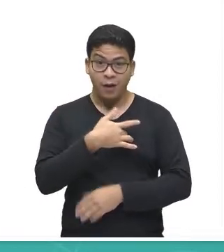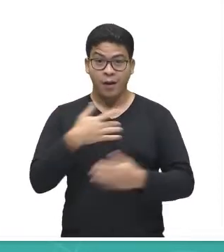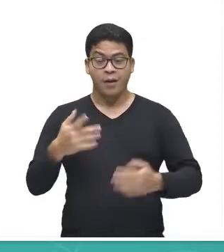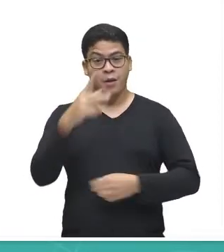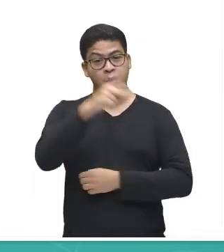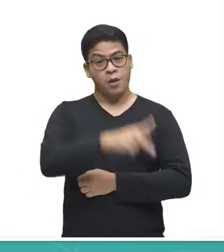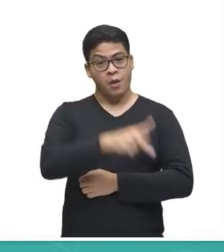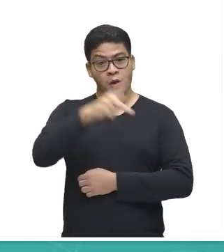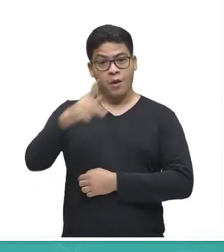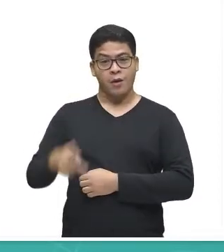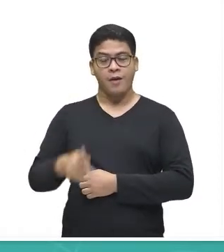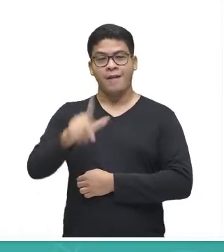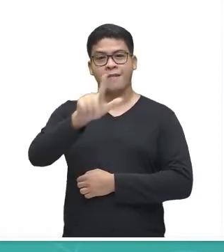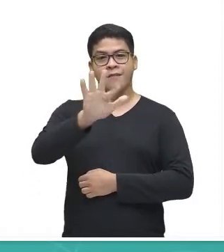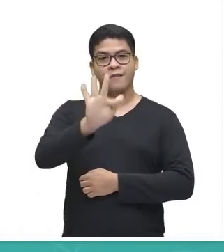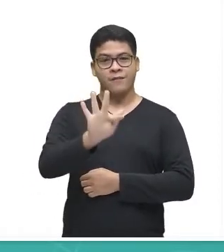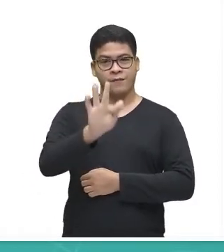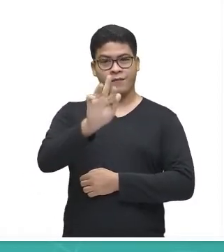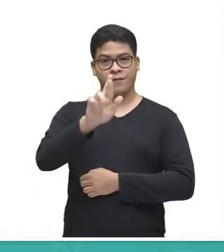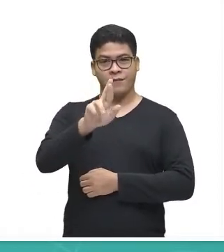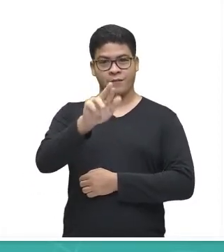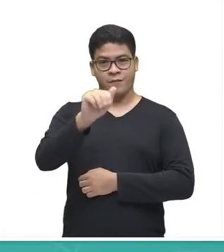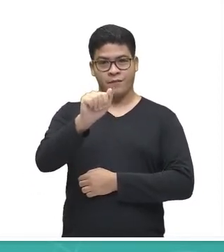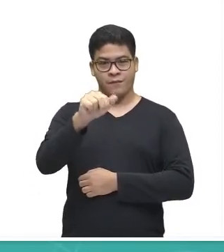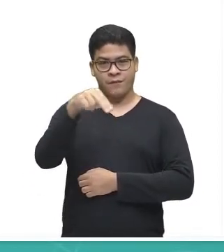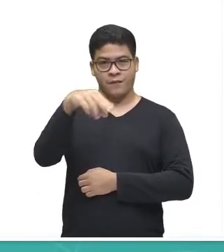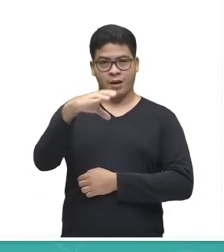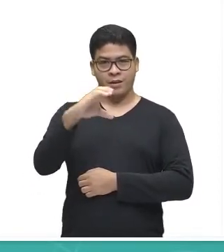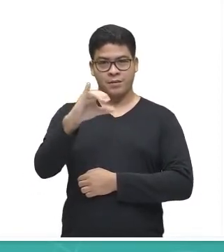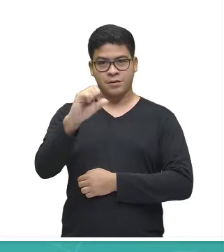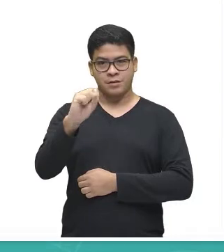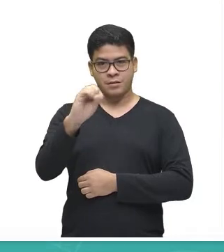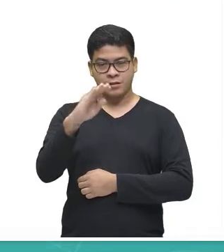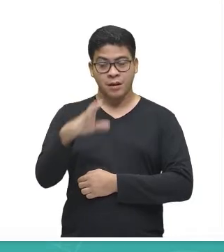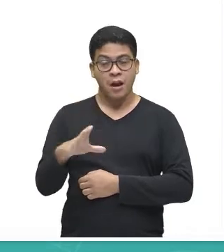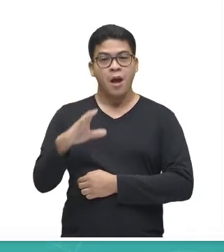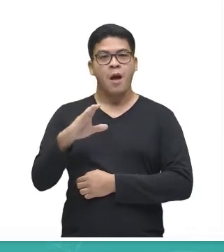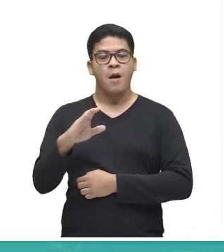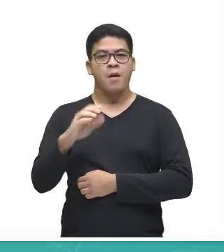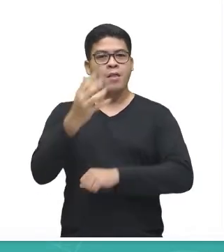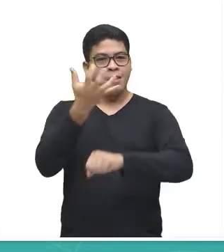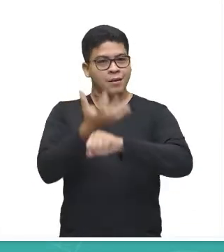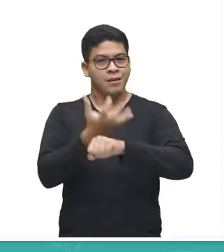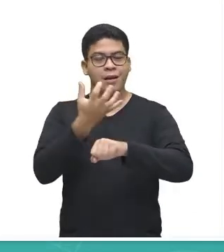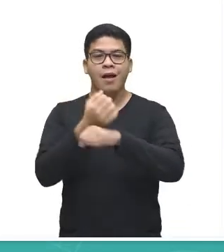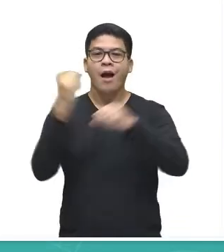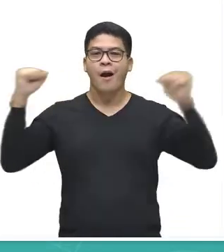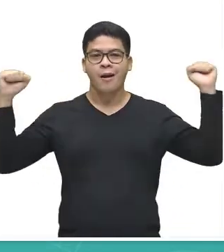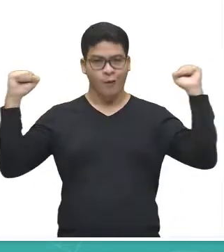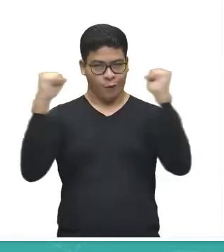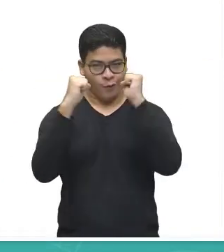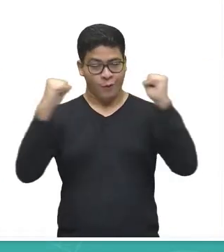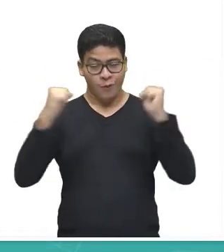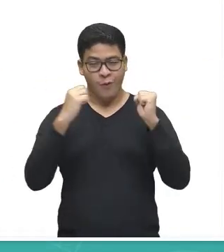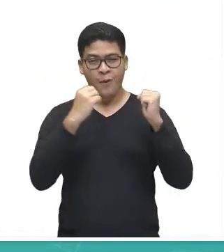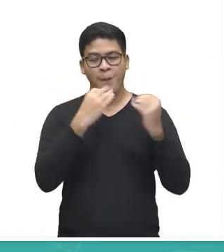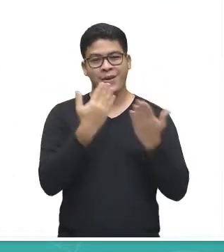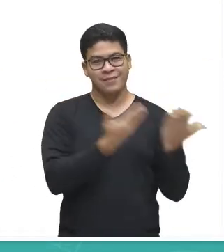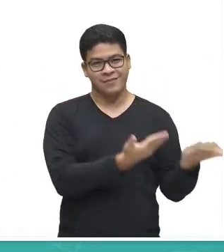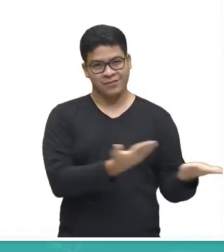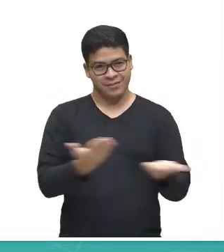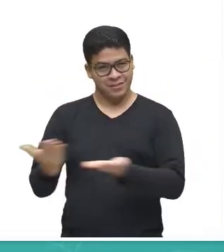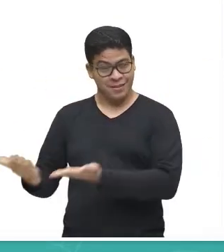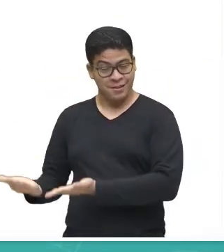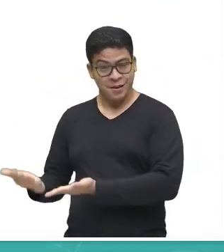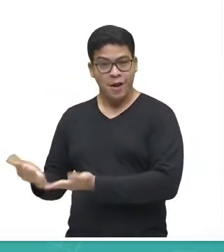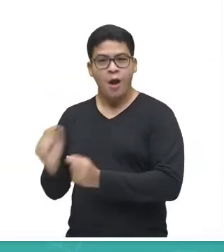a professora Francisca Aguiar, de Educação Física. Sejam muito bem-vindos. E vamos saber qual